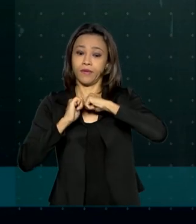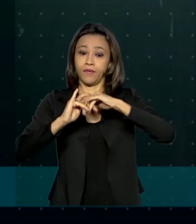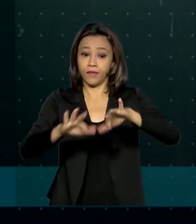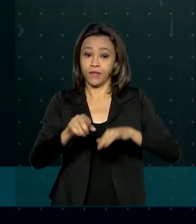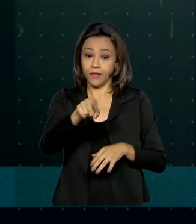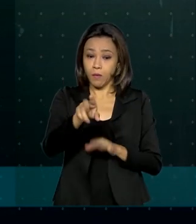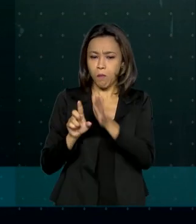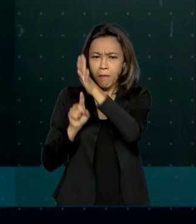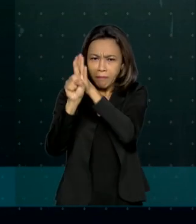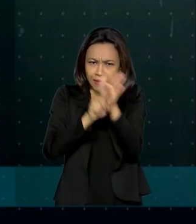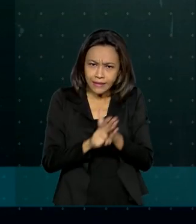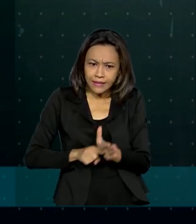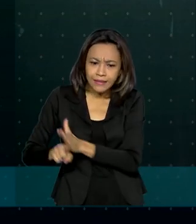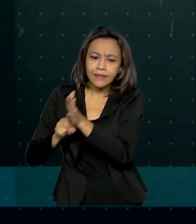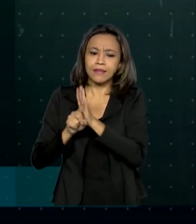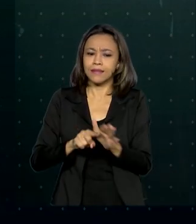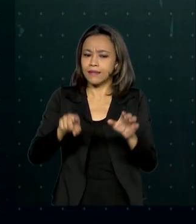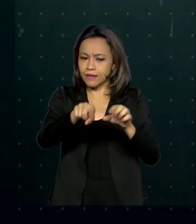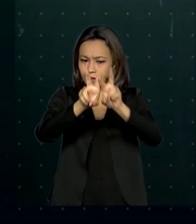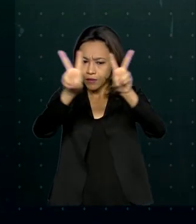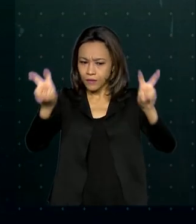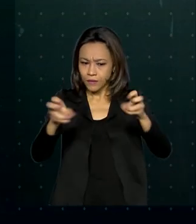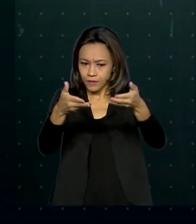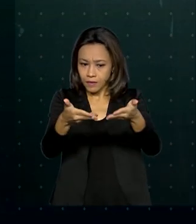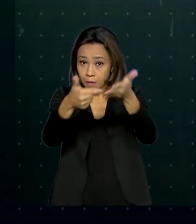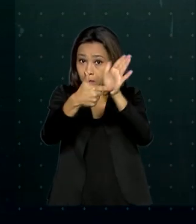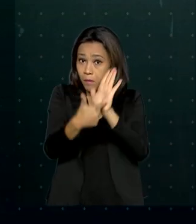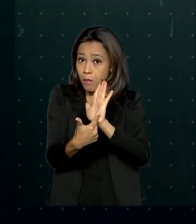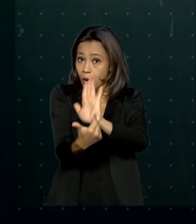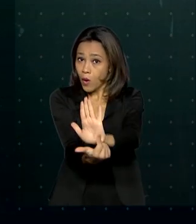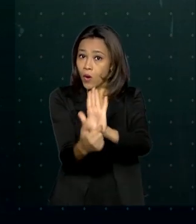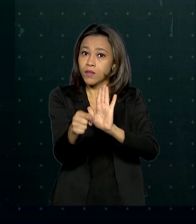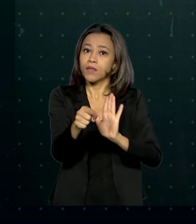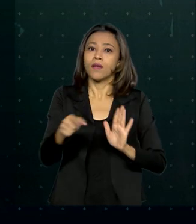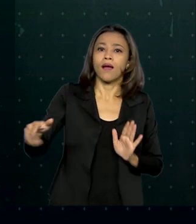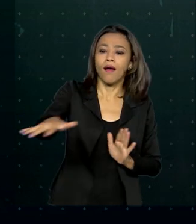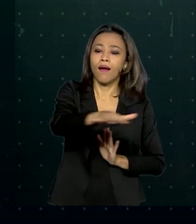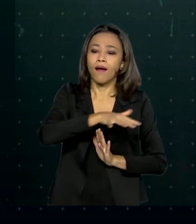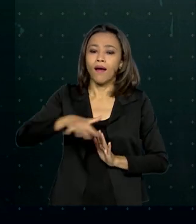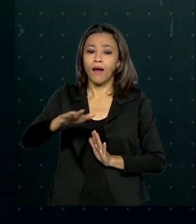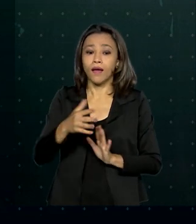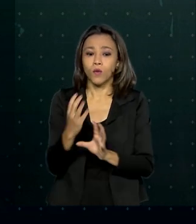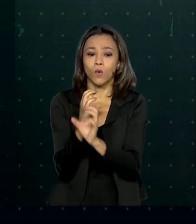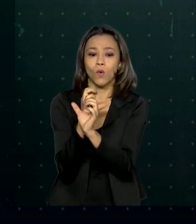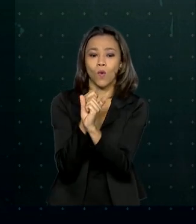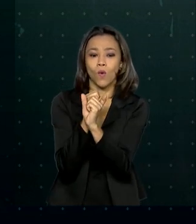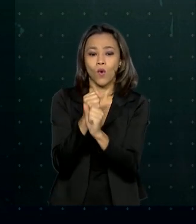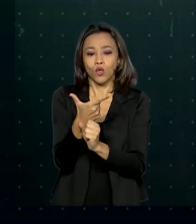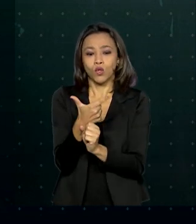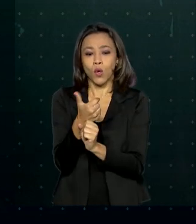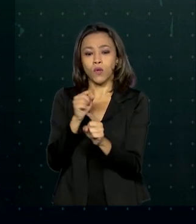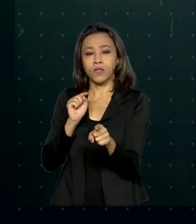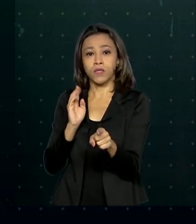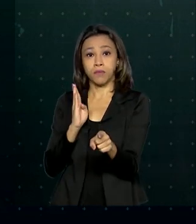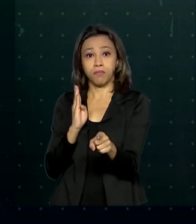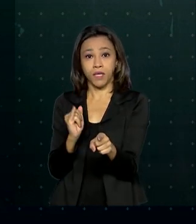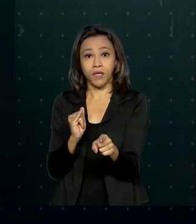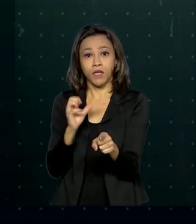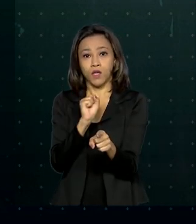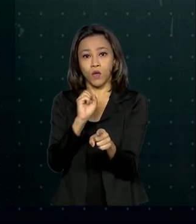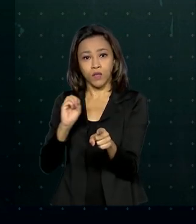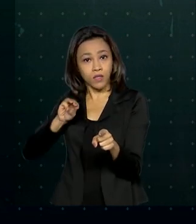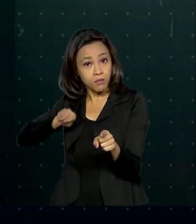Nacional do Comércio de Bens, Serviços e Turismo mostra que o setor faturou R 12,8 bilhões